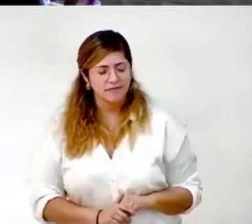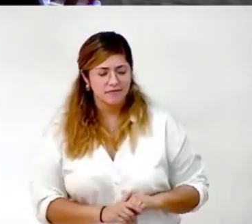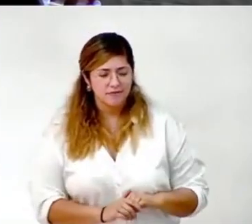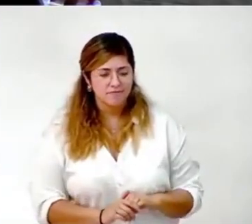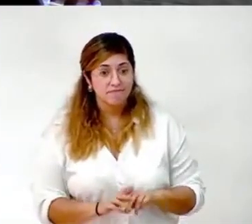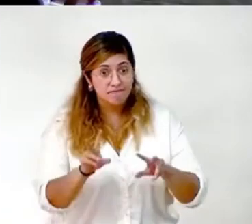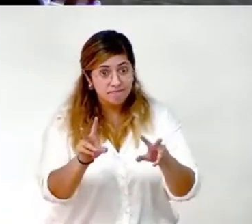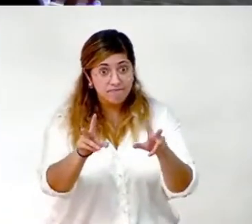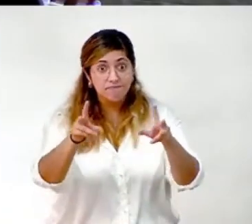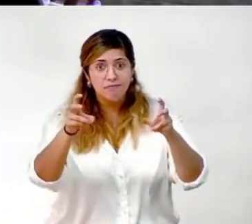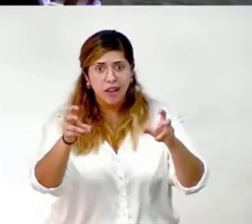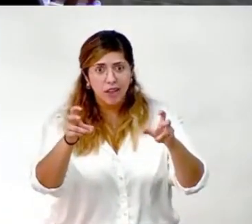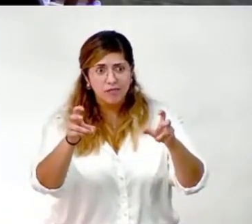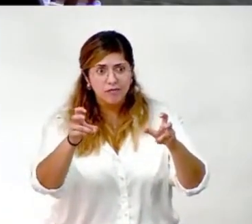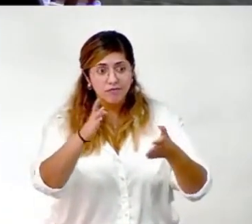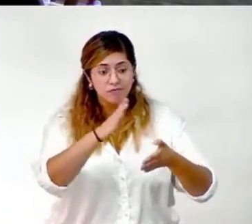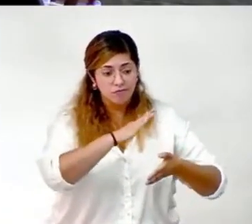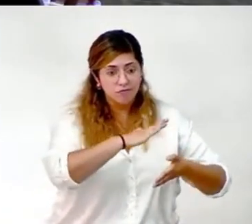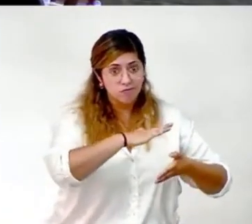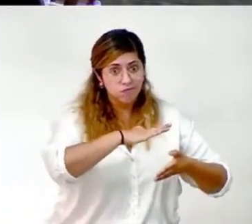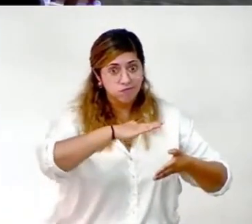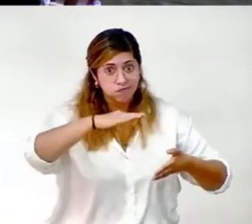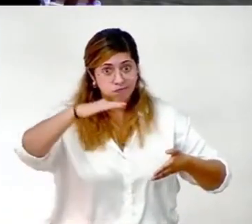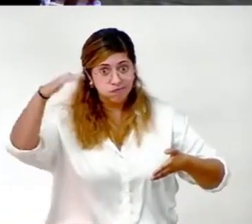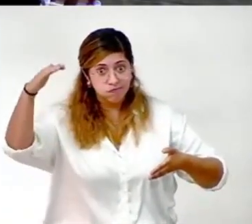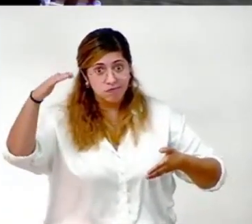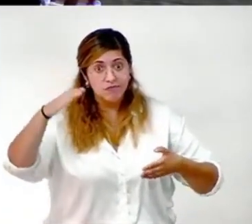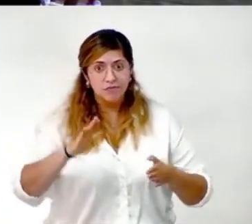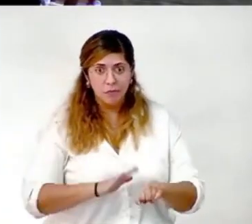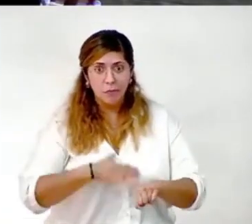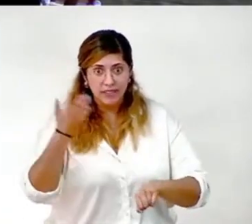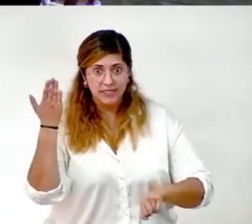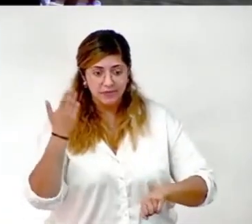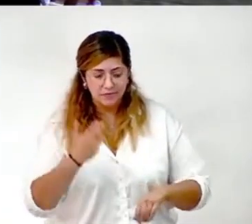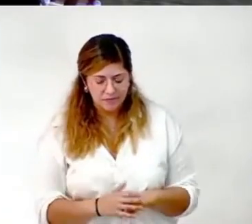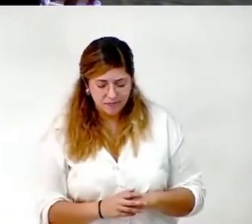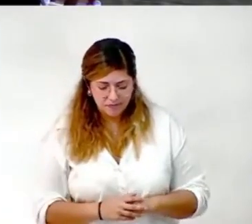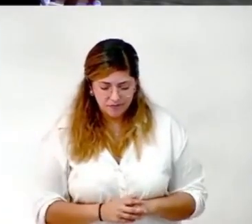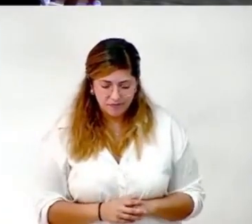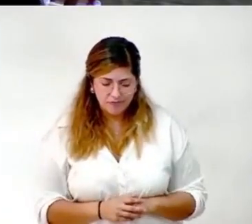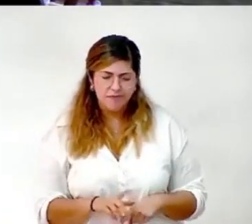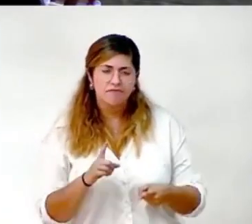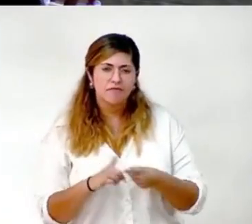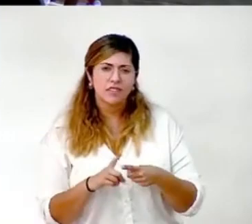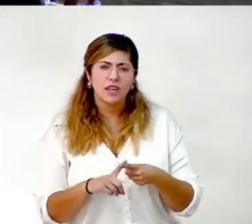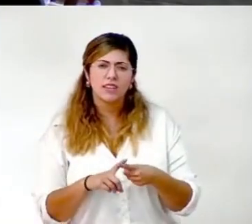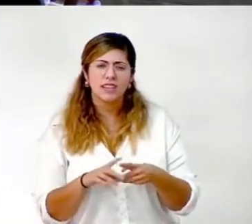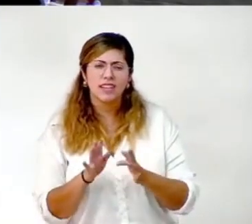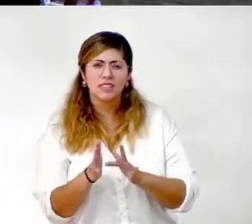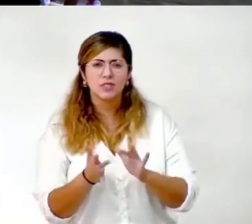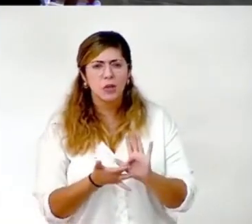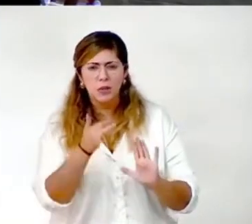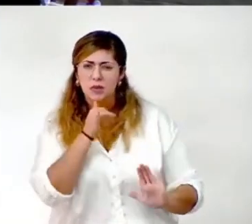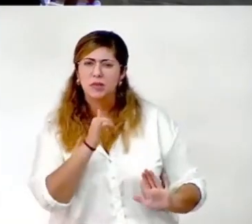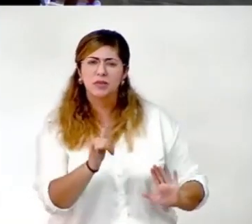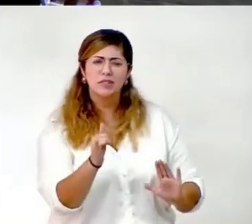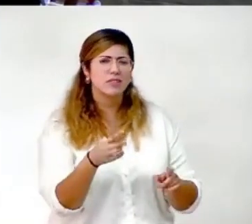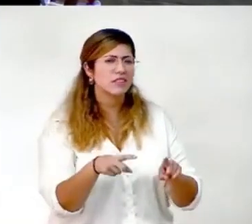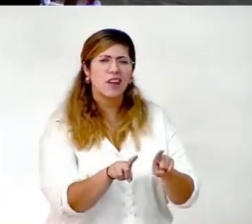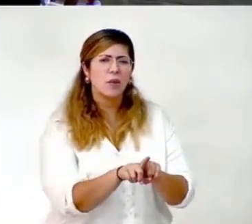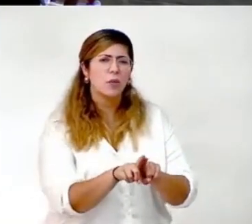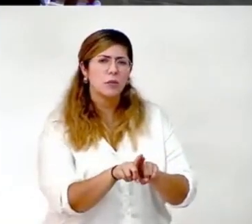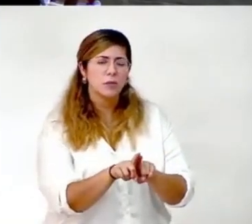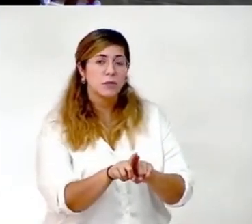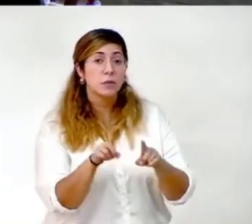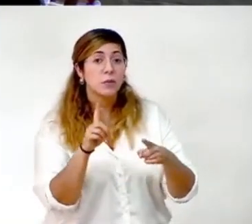Percebe então a progressão? Por que eu falo a respeito disso, queridos? Porque este trecho do Sermão